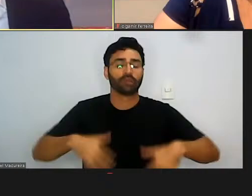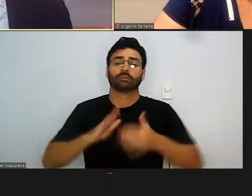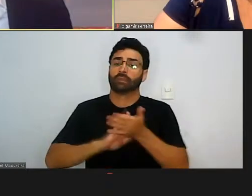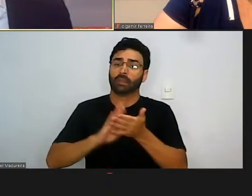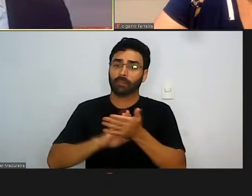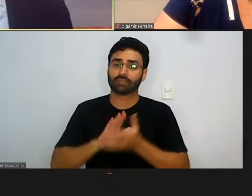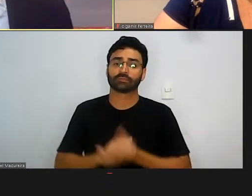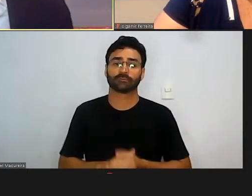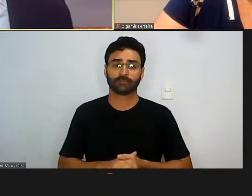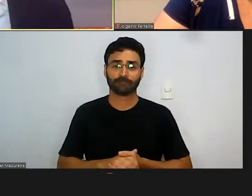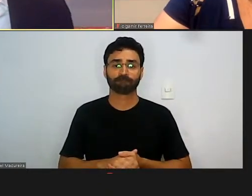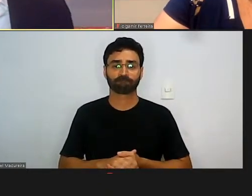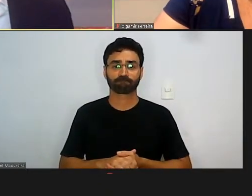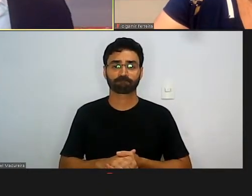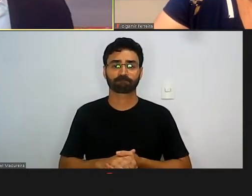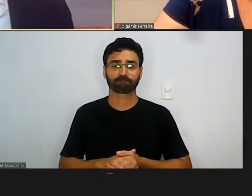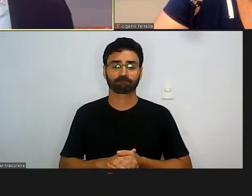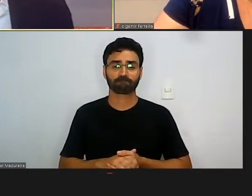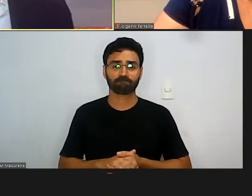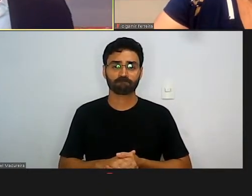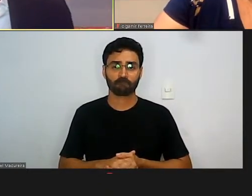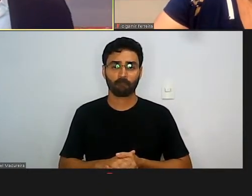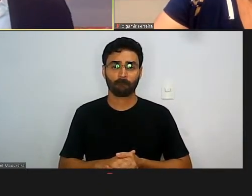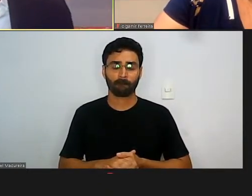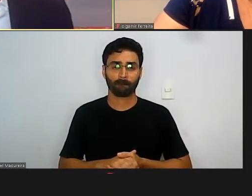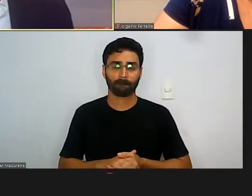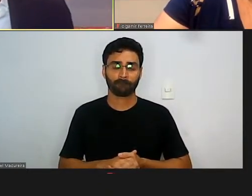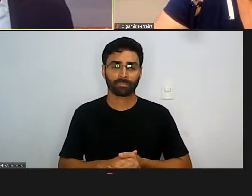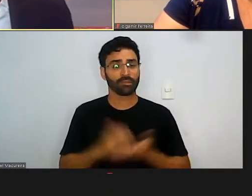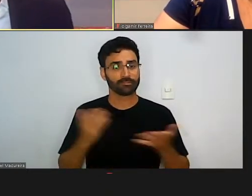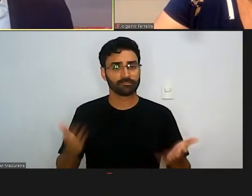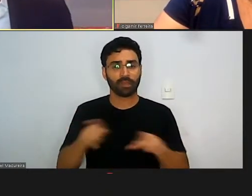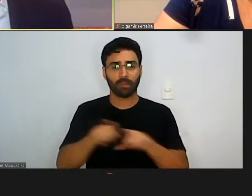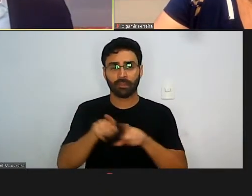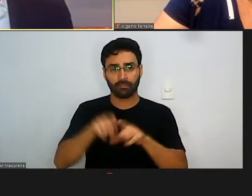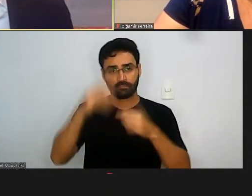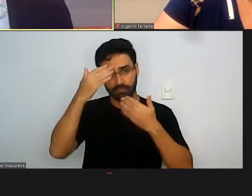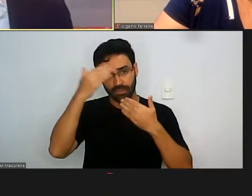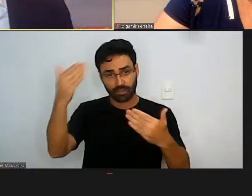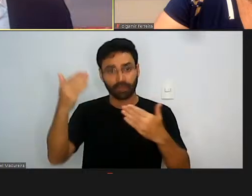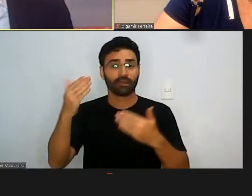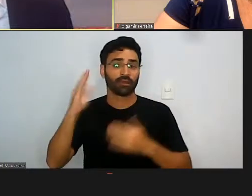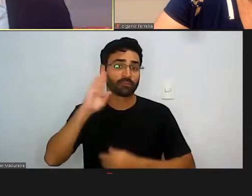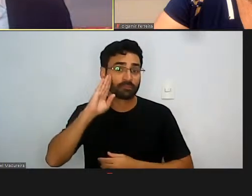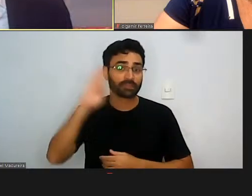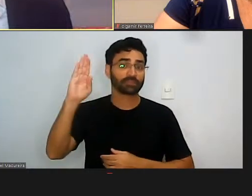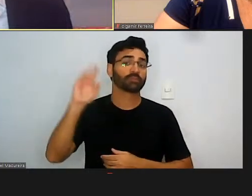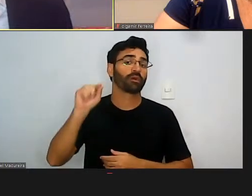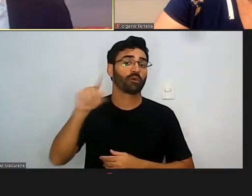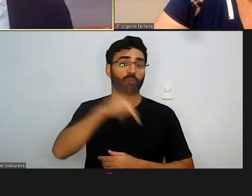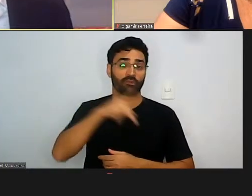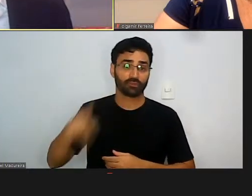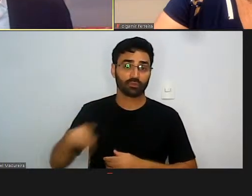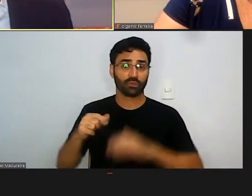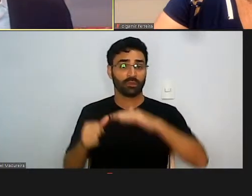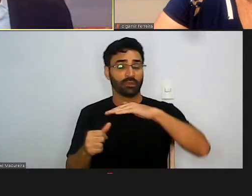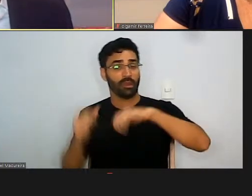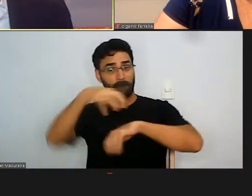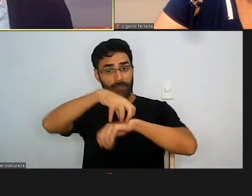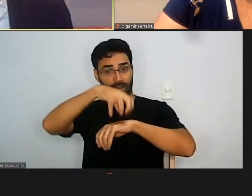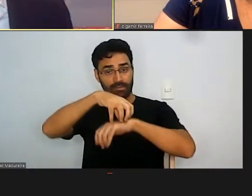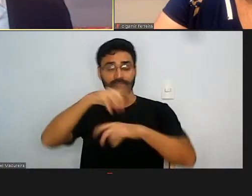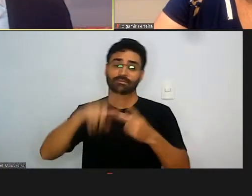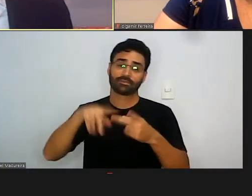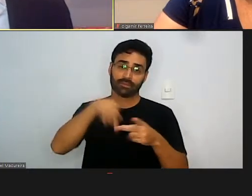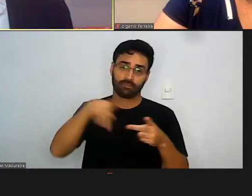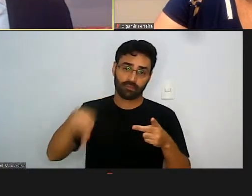à atividade. E, enfim, agradecer sobretudo à professora Márcia e ao professor Henrique,